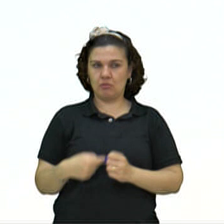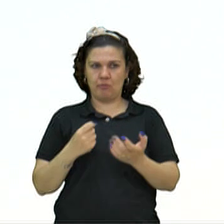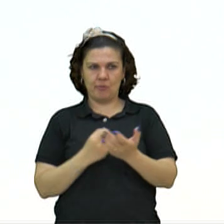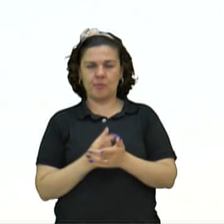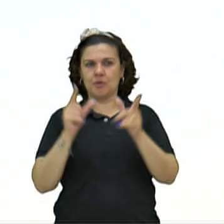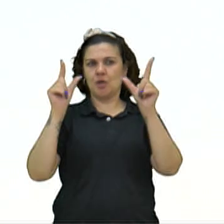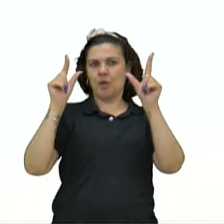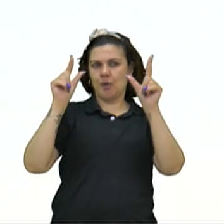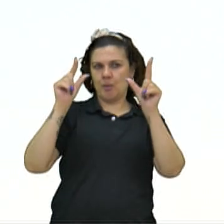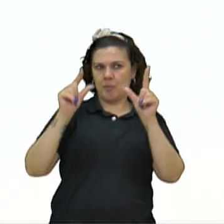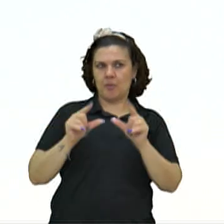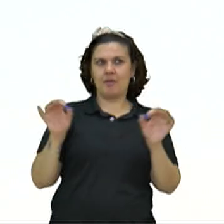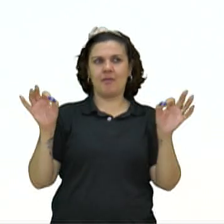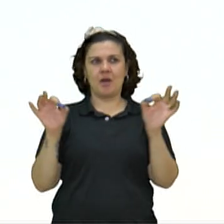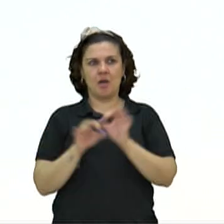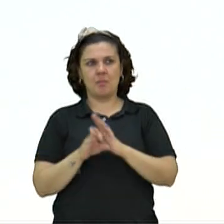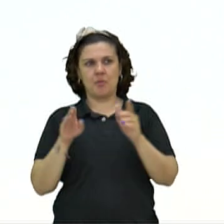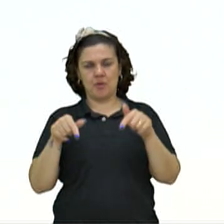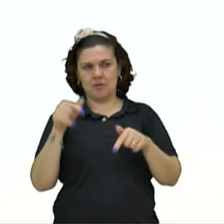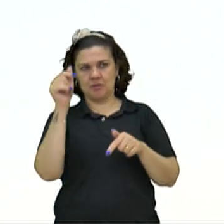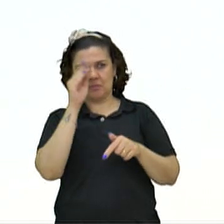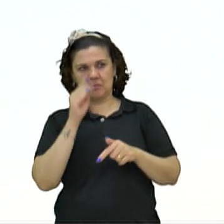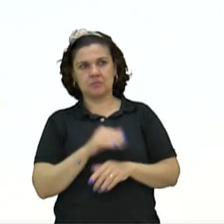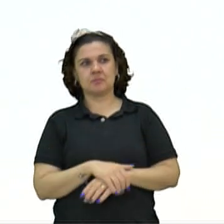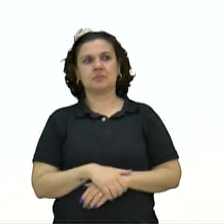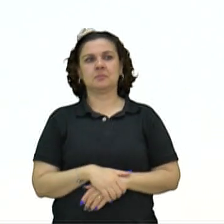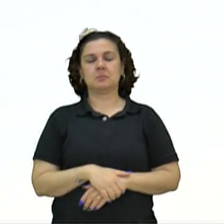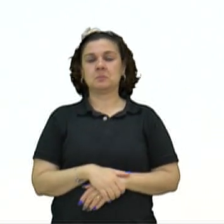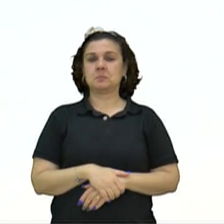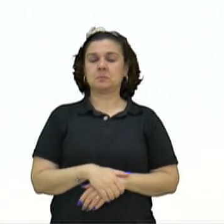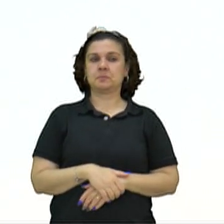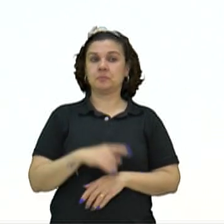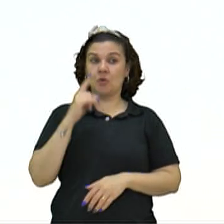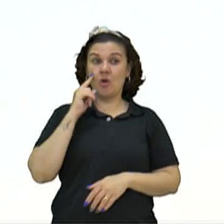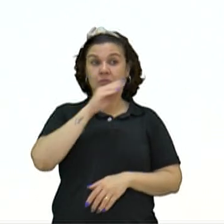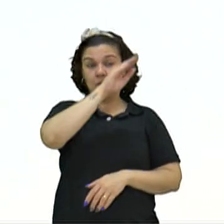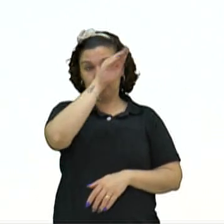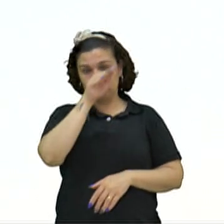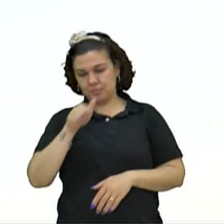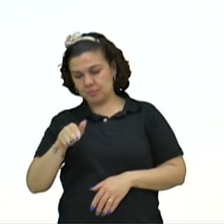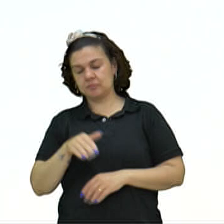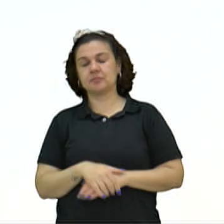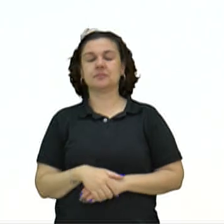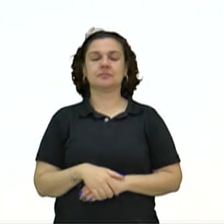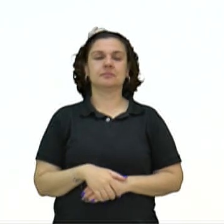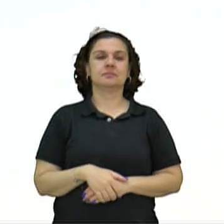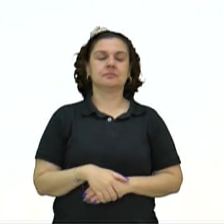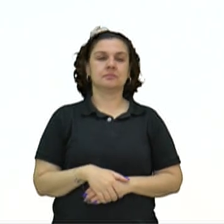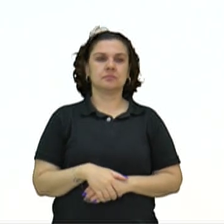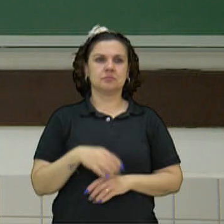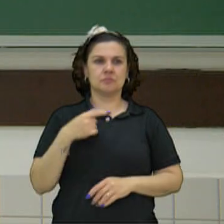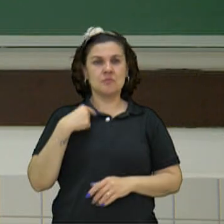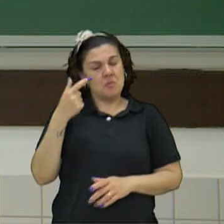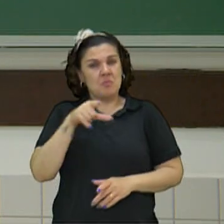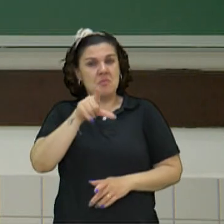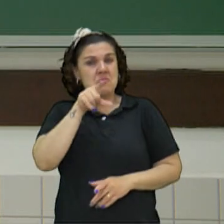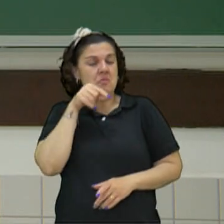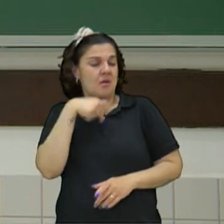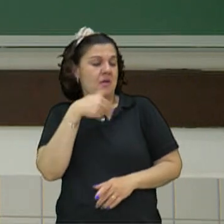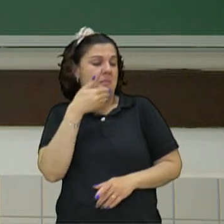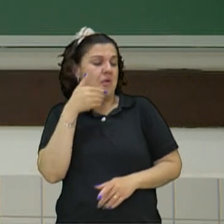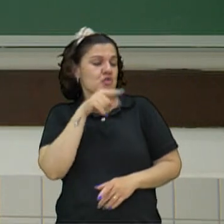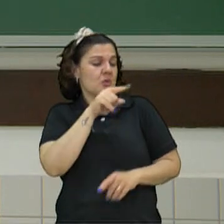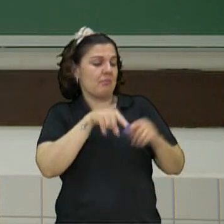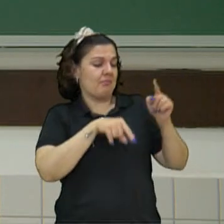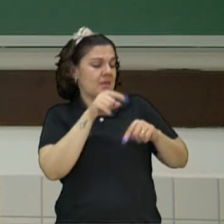menos produtos industrializados. Você vê pelo gráfico, vai essa redução. Eles decidiram fazer os seus produtos. Eu quero de